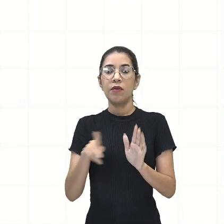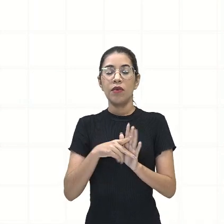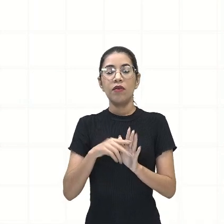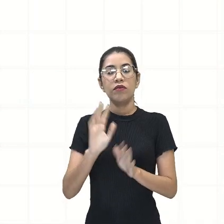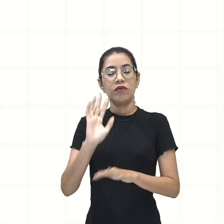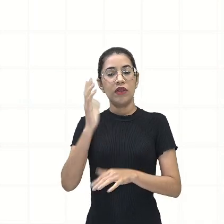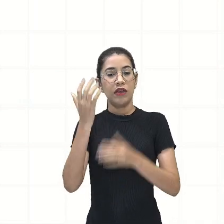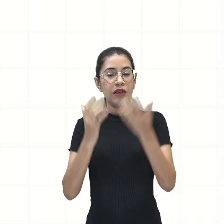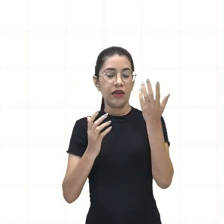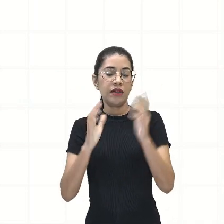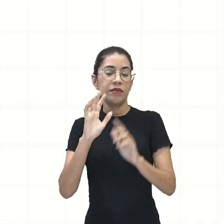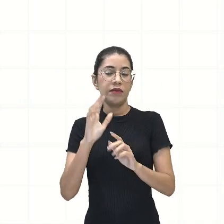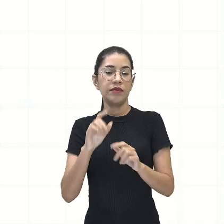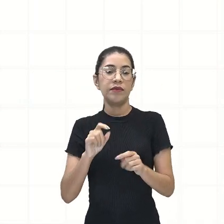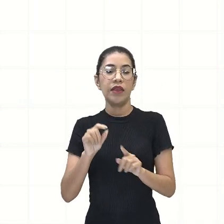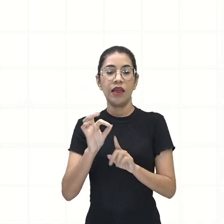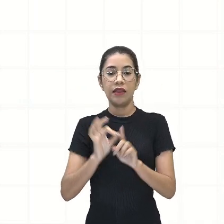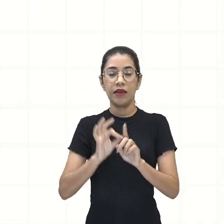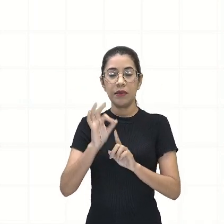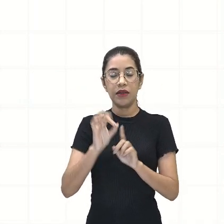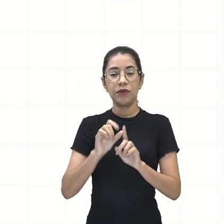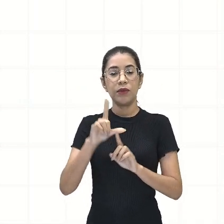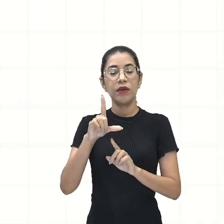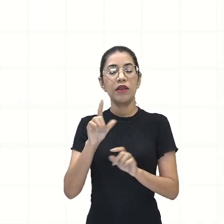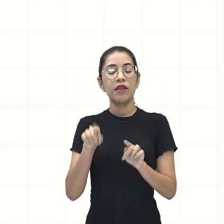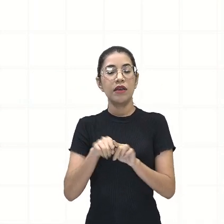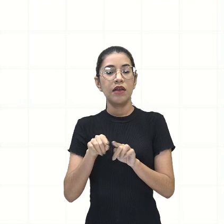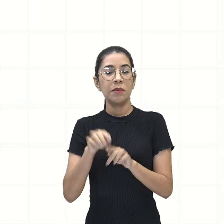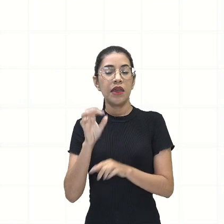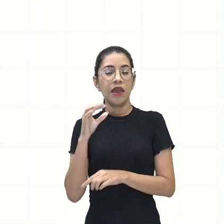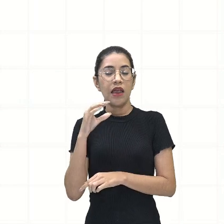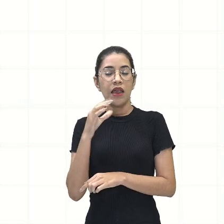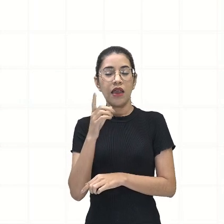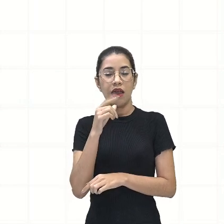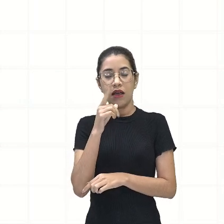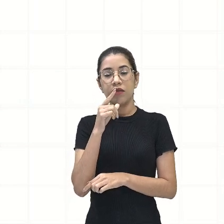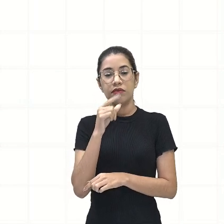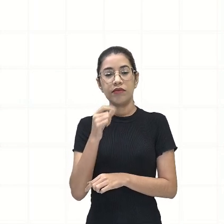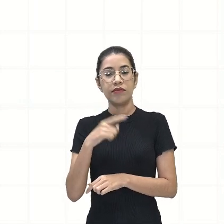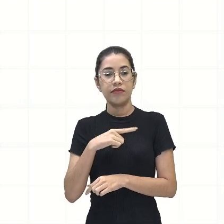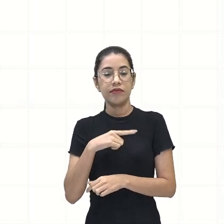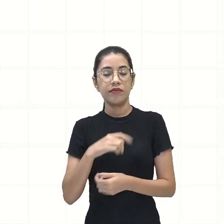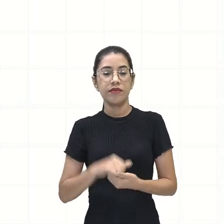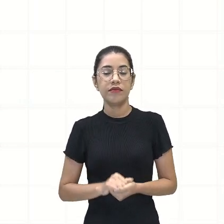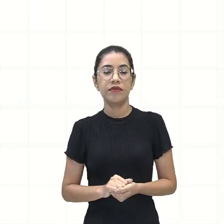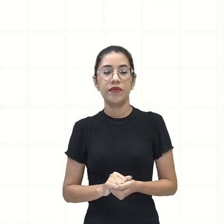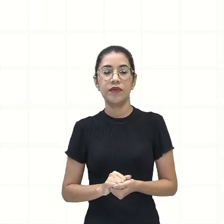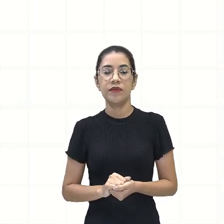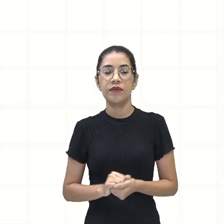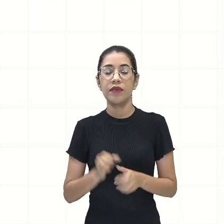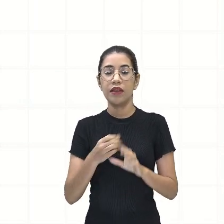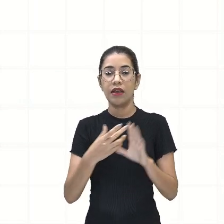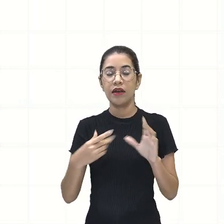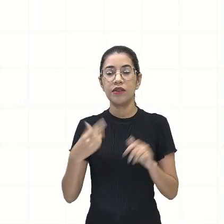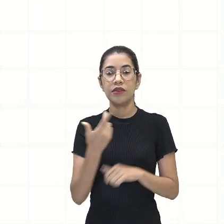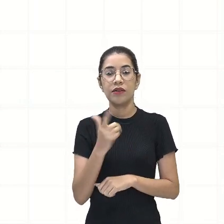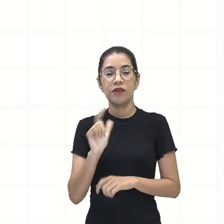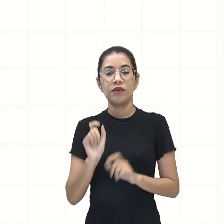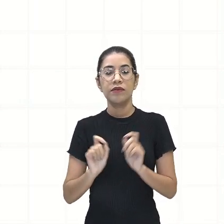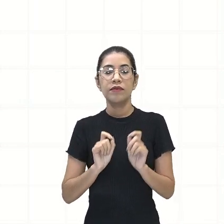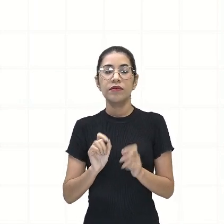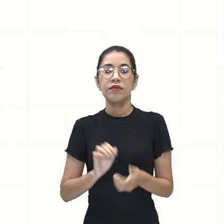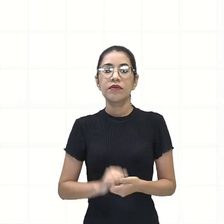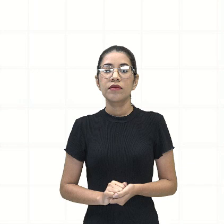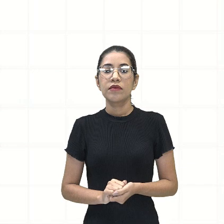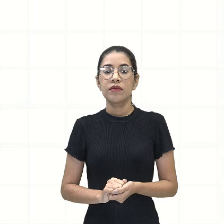né, equatorial, ela está adaptada à umidade, né, do clima equatorial. Outra característica da floresta amazônica é que